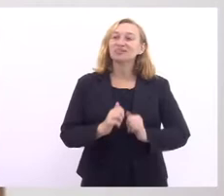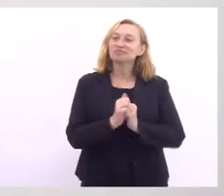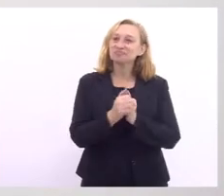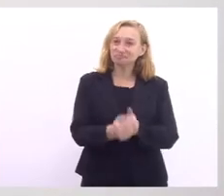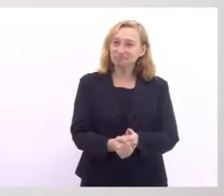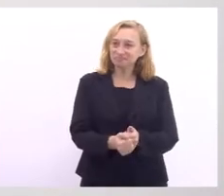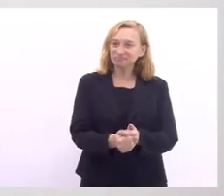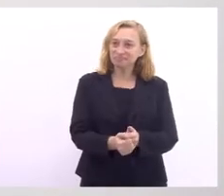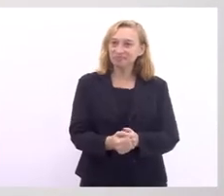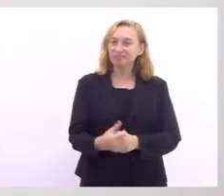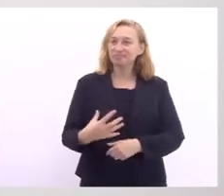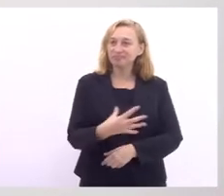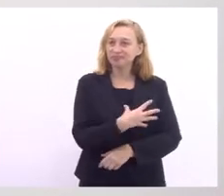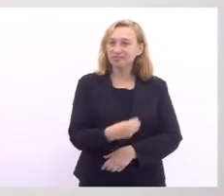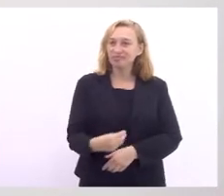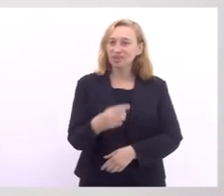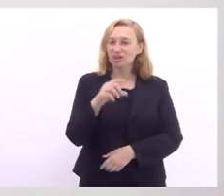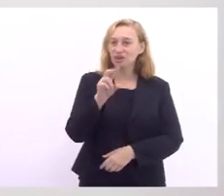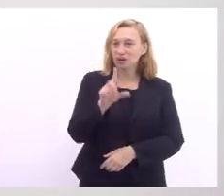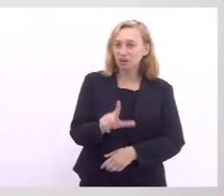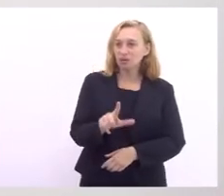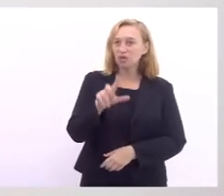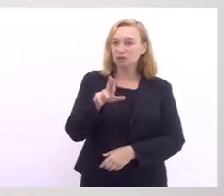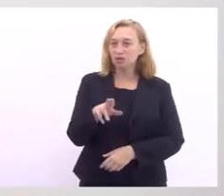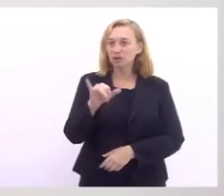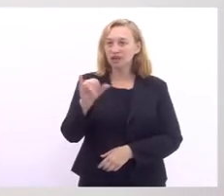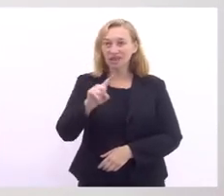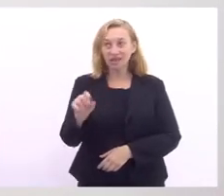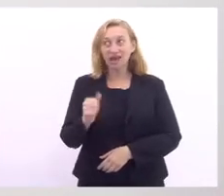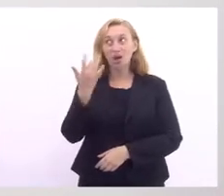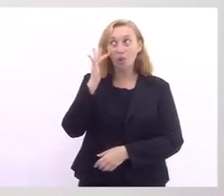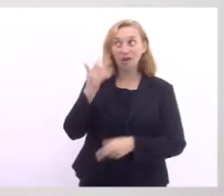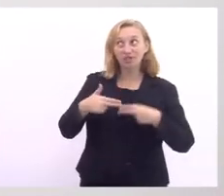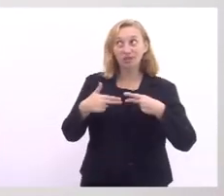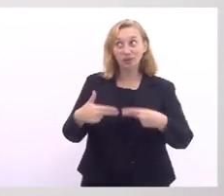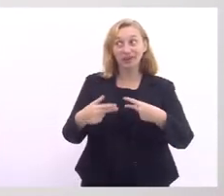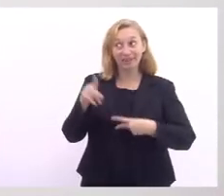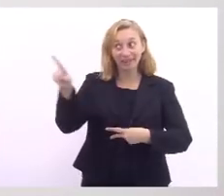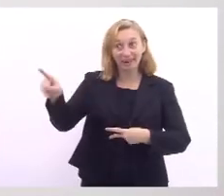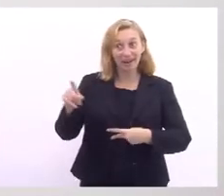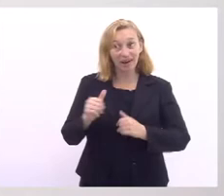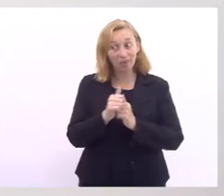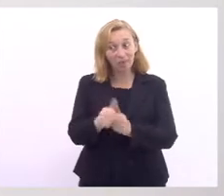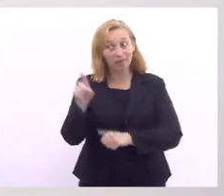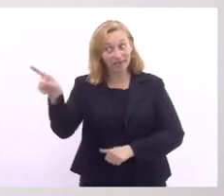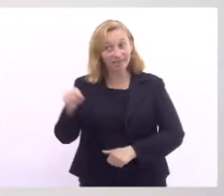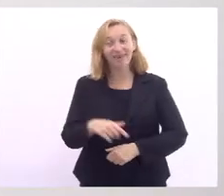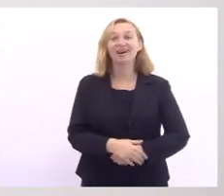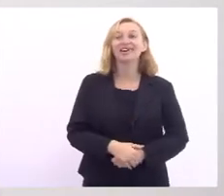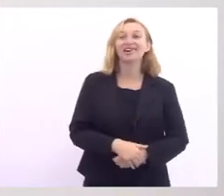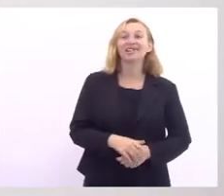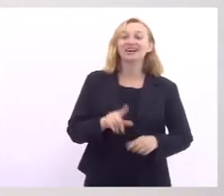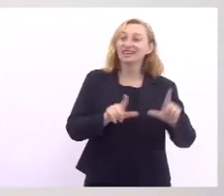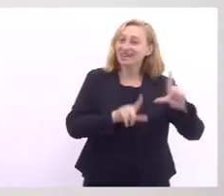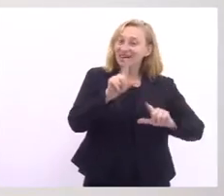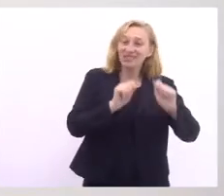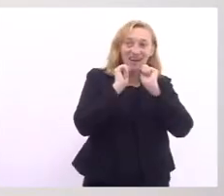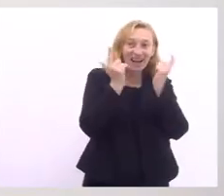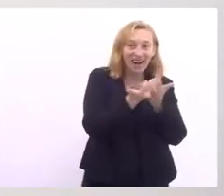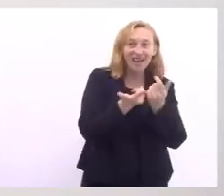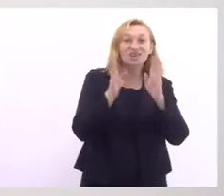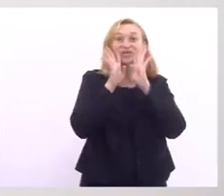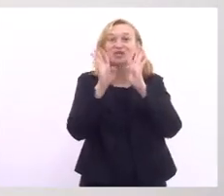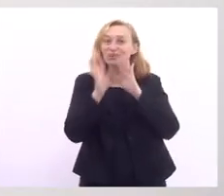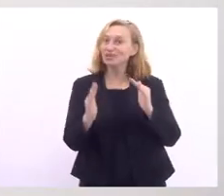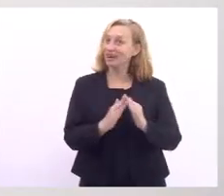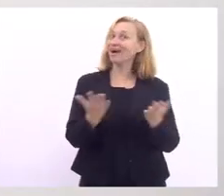acompanhando sua filha de Luiz irá se elas acho que ela está comprando o link ao vivo que eu mandei para elas agora a pouco TV alerj Facebook da